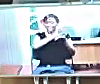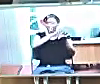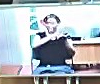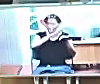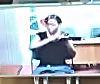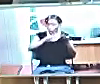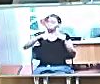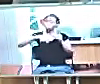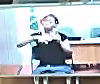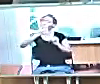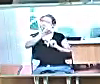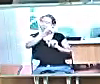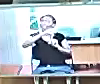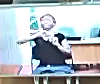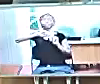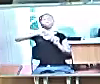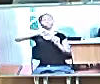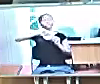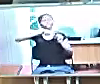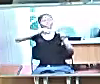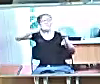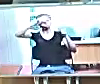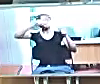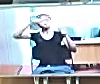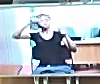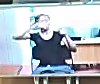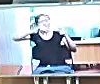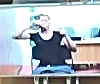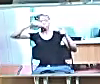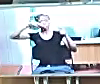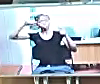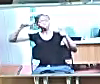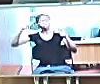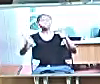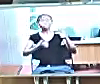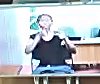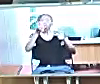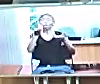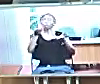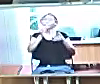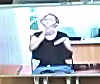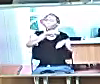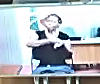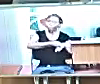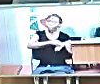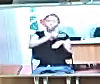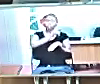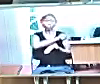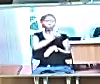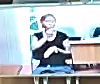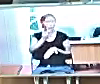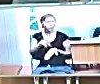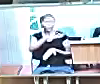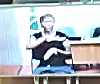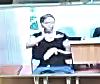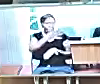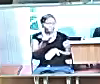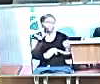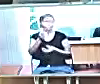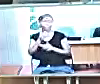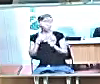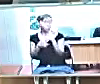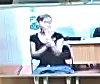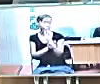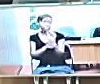da despesa com pessoal para que a gente tenha a valorização de vida dos servidores da educação da segurança da saúde e os demais